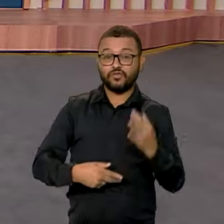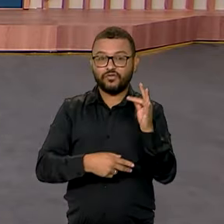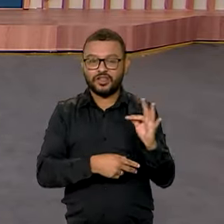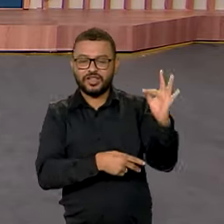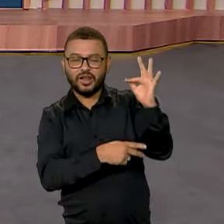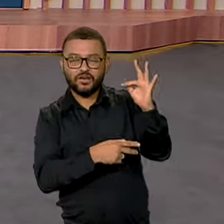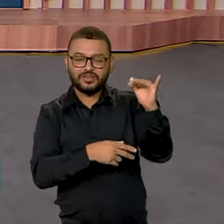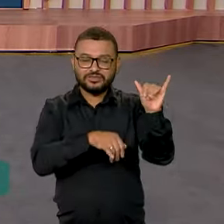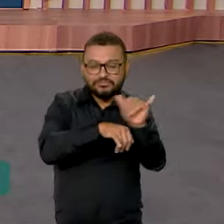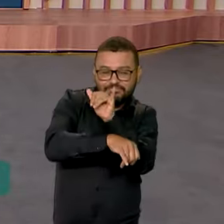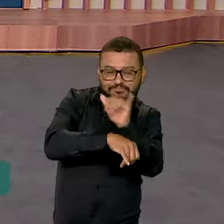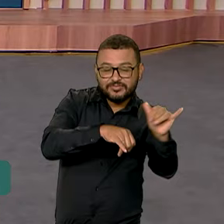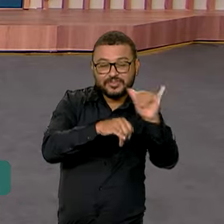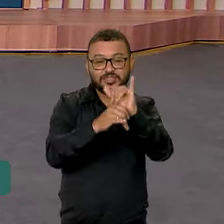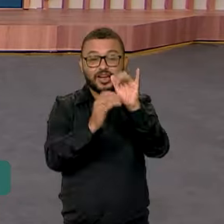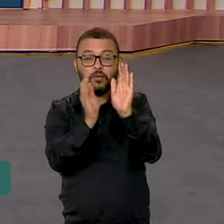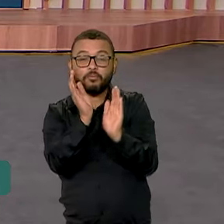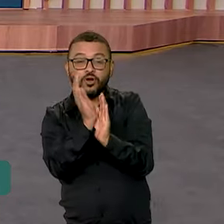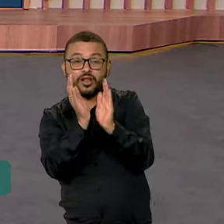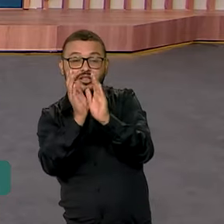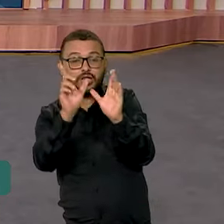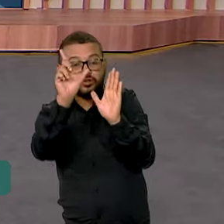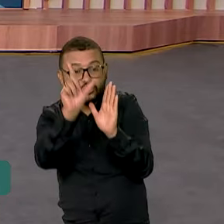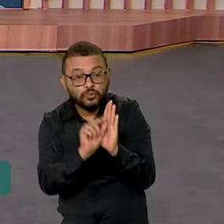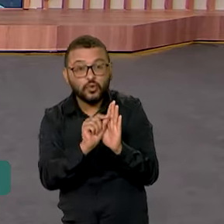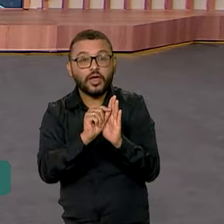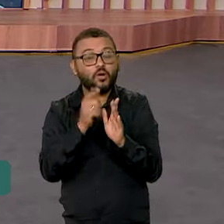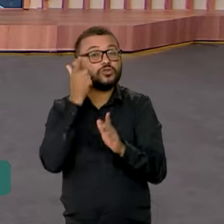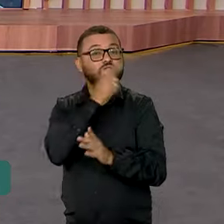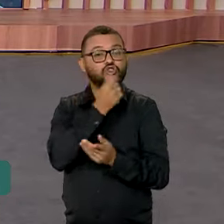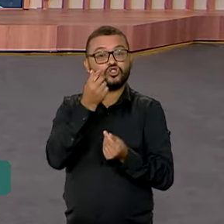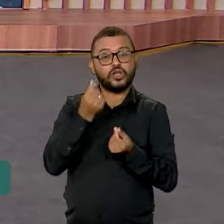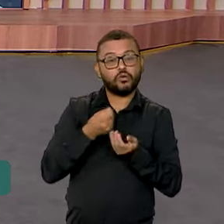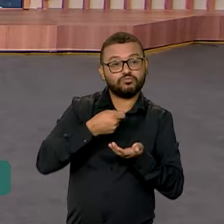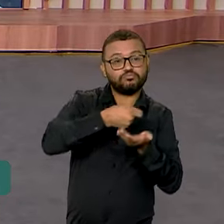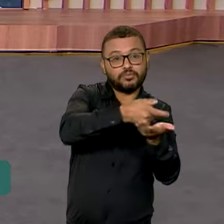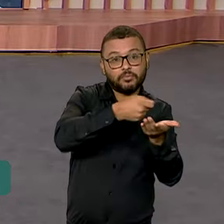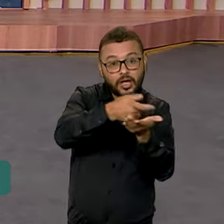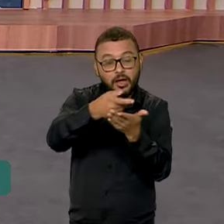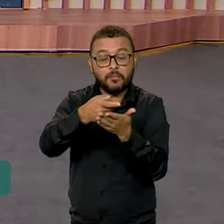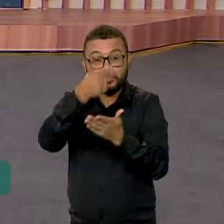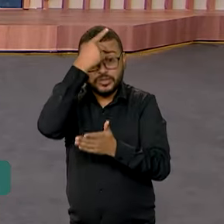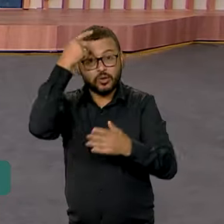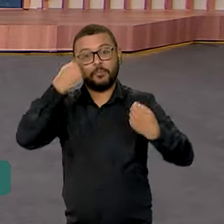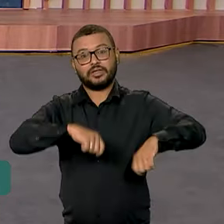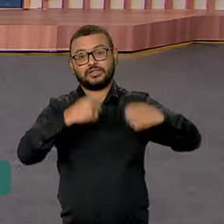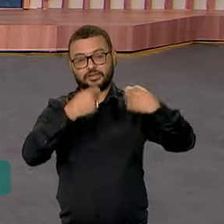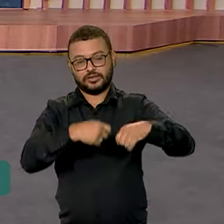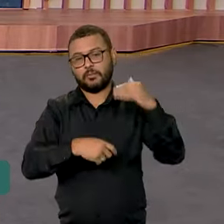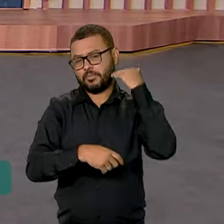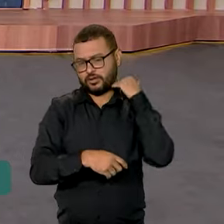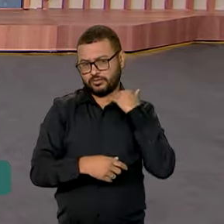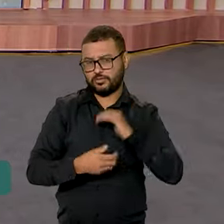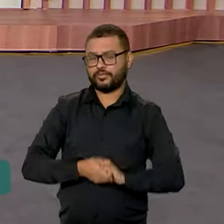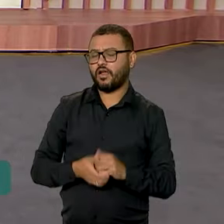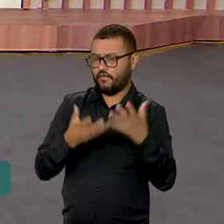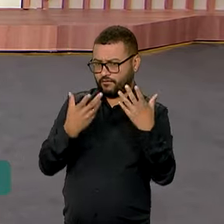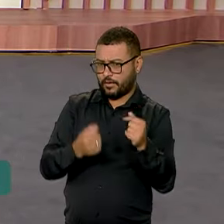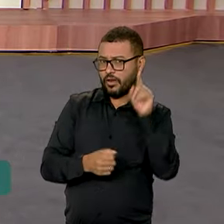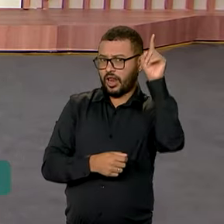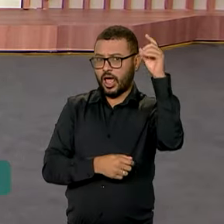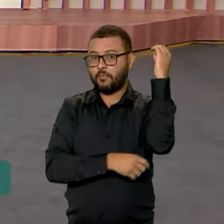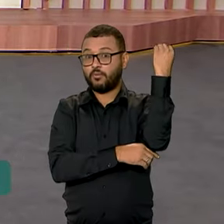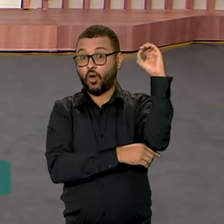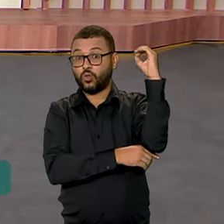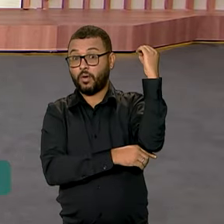alguns procedimentos burocráticos para que os recursos cheguem mais rápido às mãos de quem precisa. Vamos direto a Porto Alegre falar